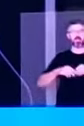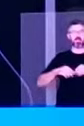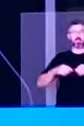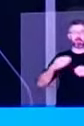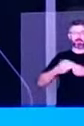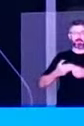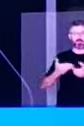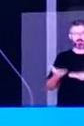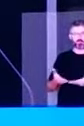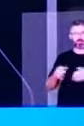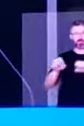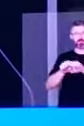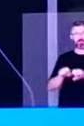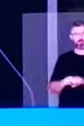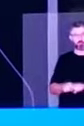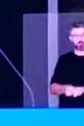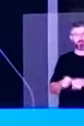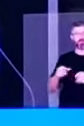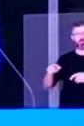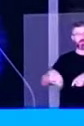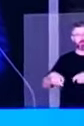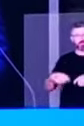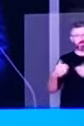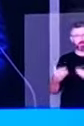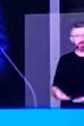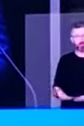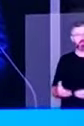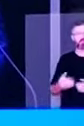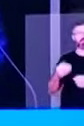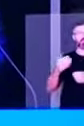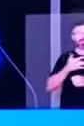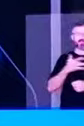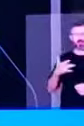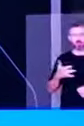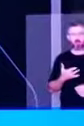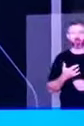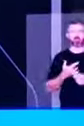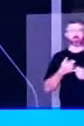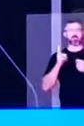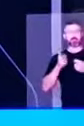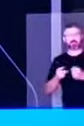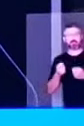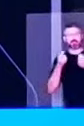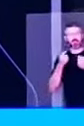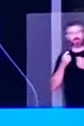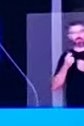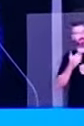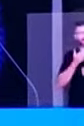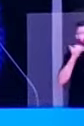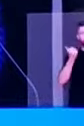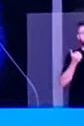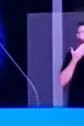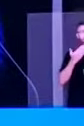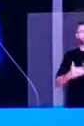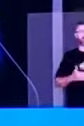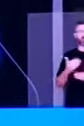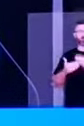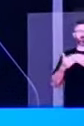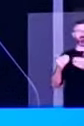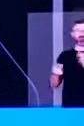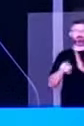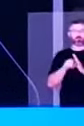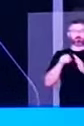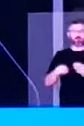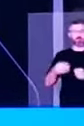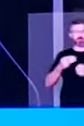terra na área de infraestrutura, na área de agricultura, na área de saúde, buscando ser o bem maior, o desenvolvimento